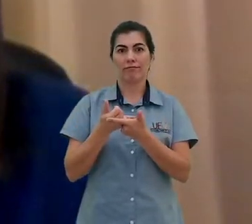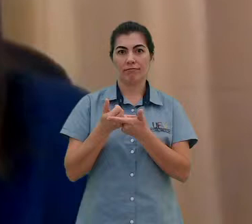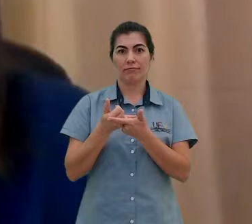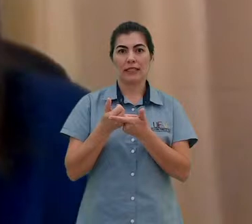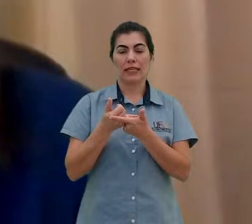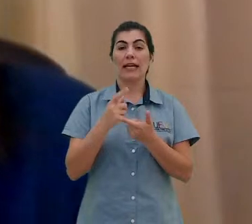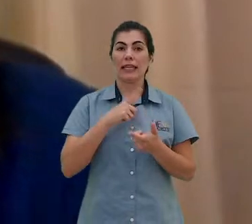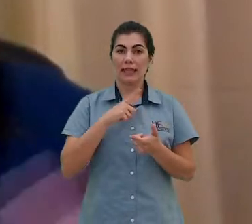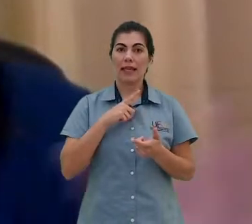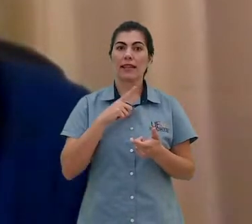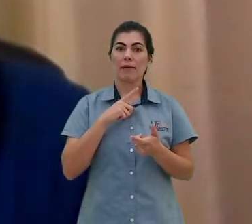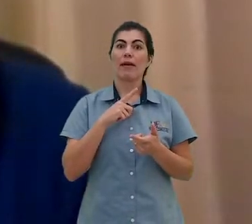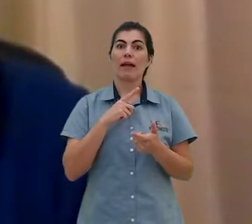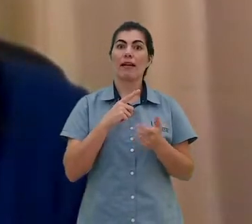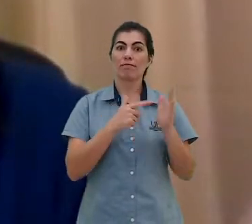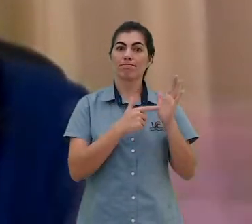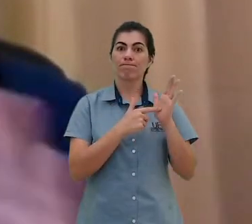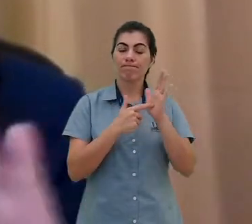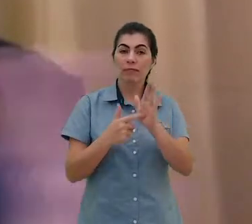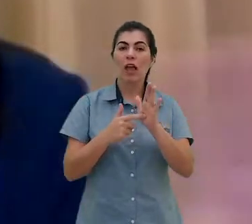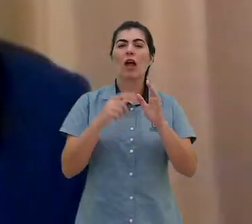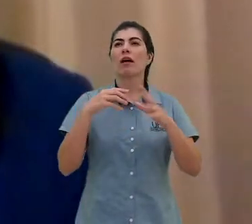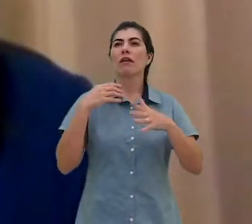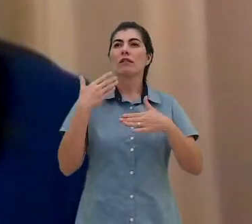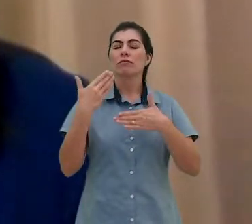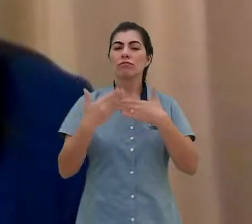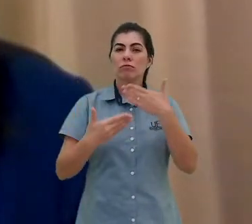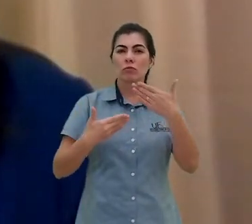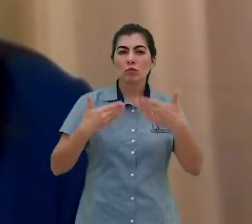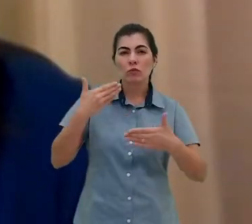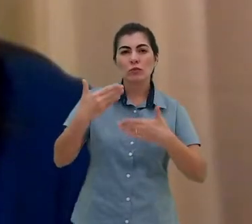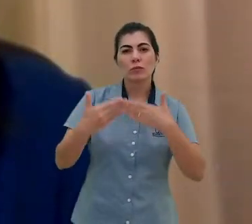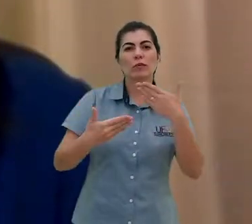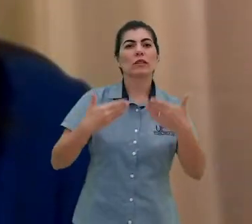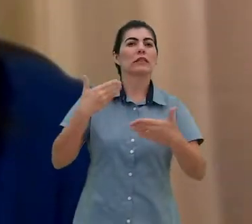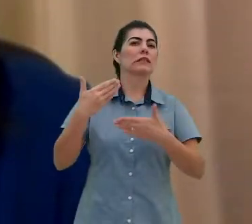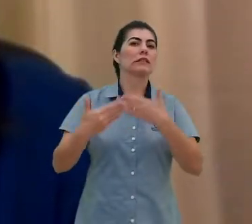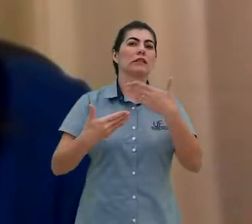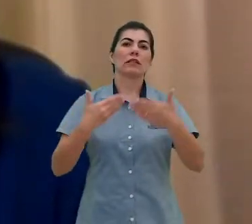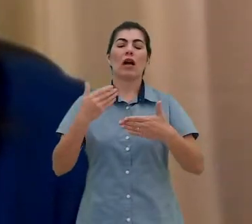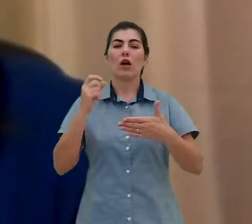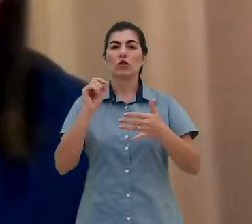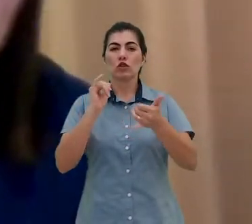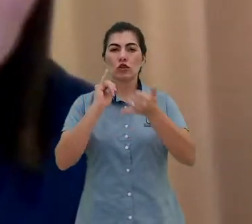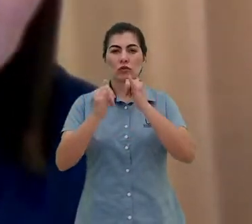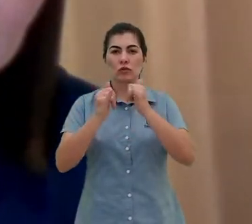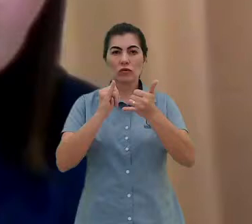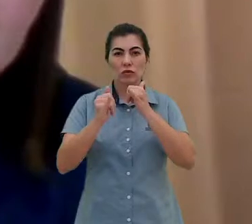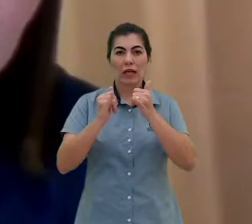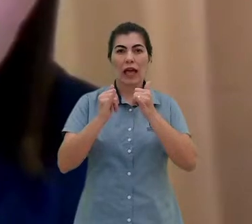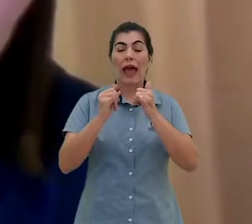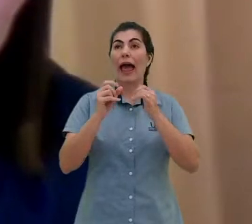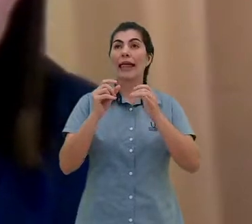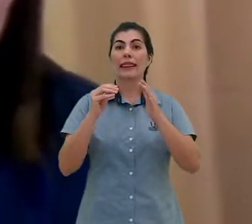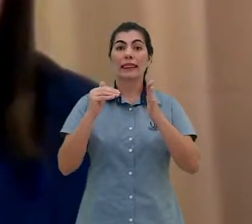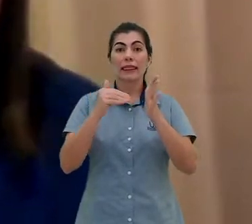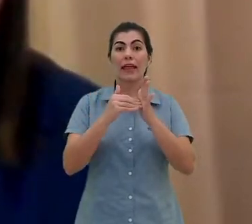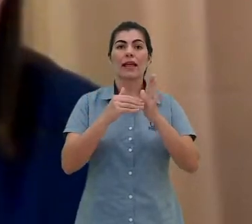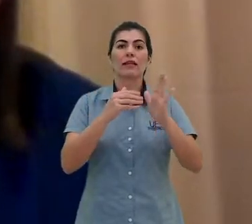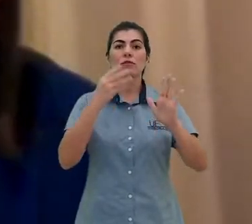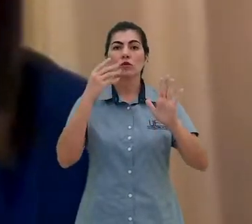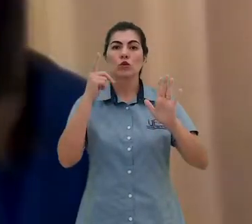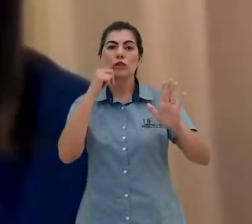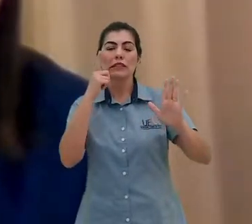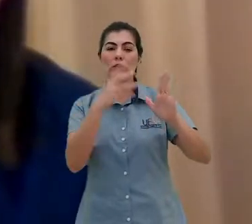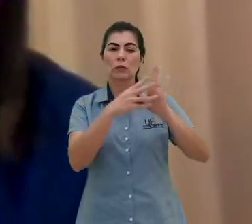representativos, né? Num processo de exploração aí dos dados até conseguir um modelo no final,